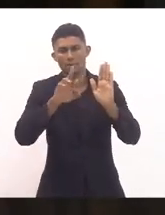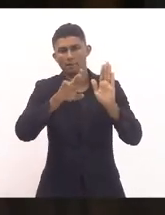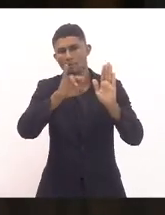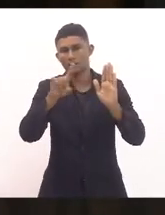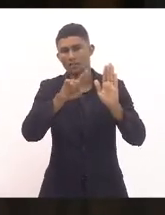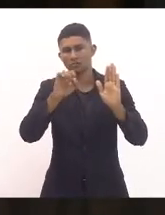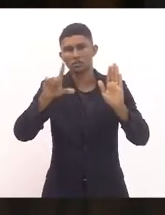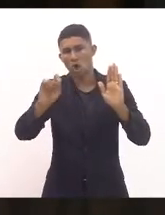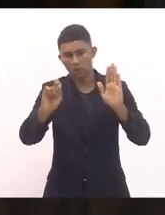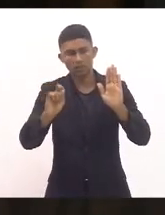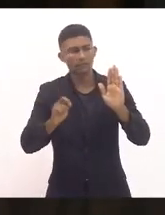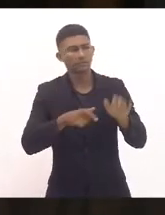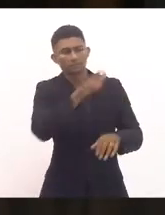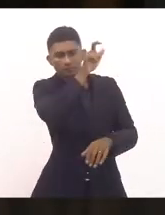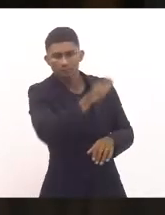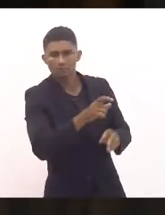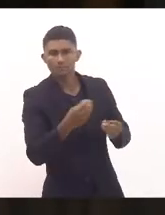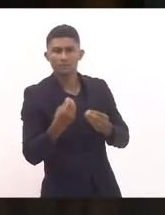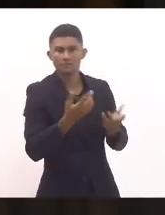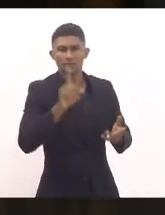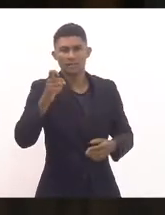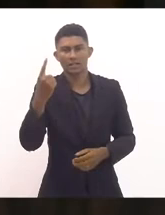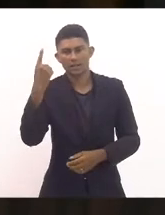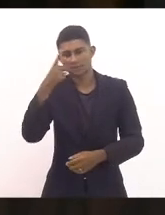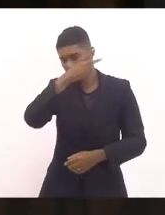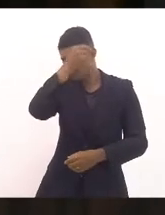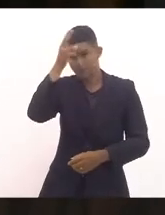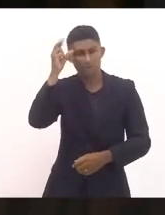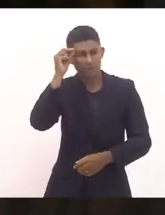excelentíssimo ex-prefeito de Niterói, senhor